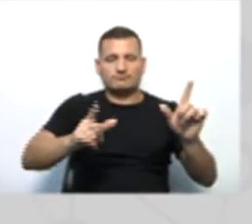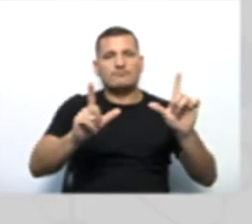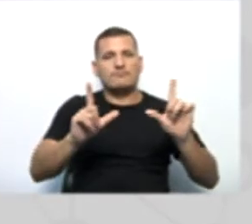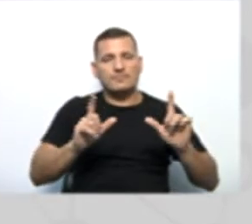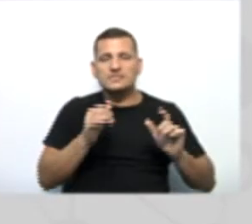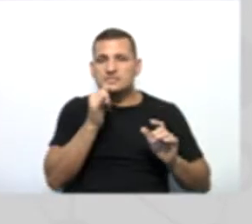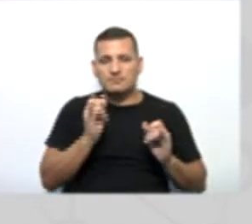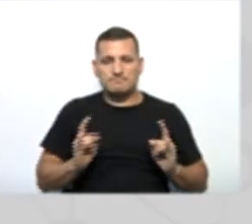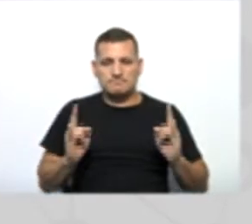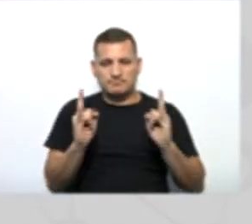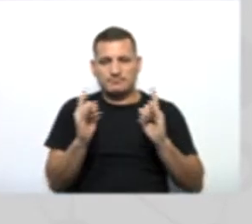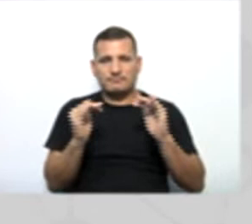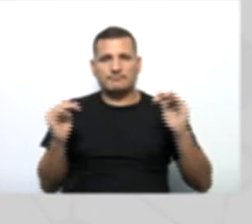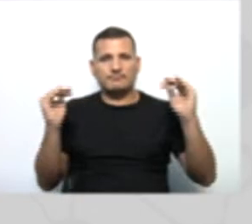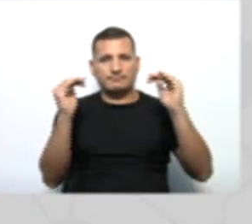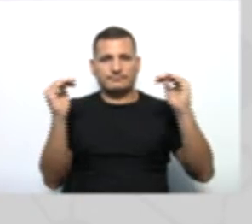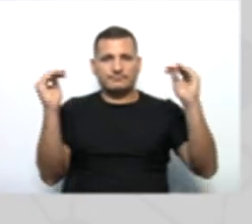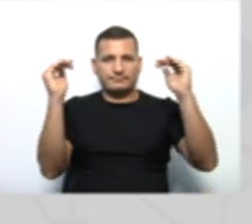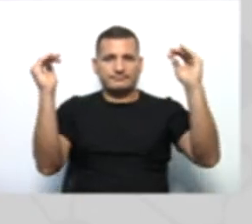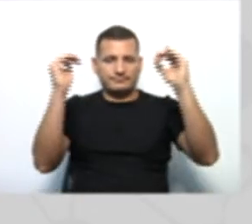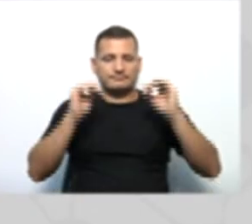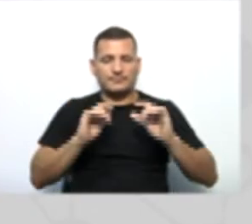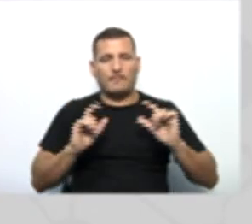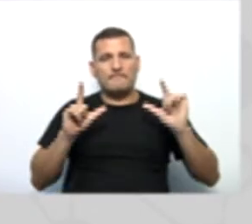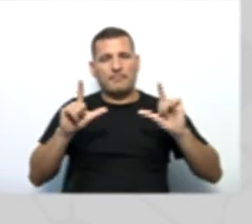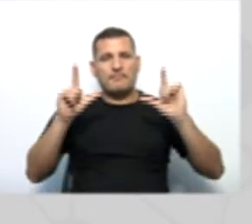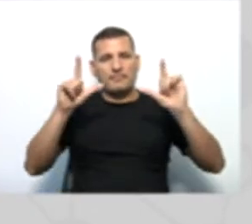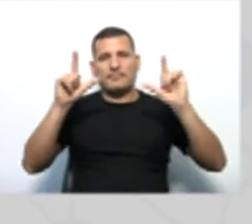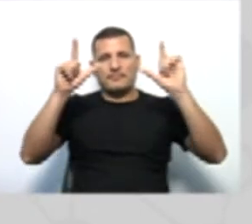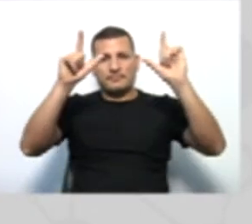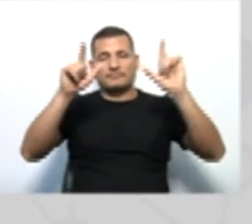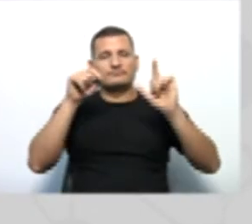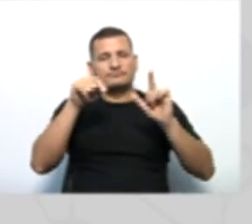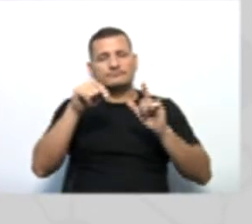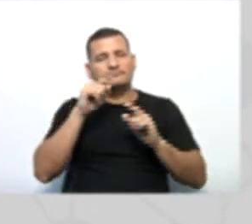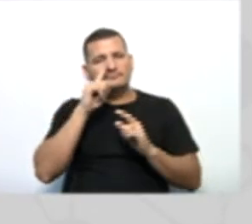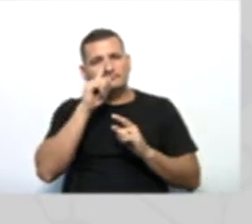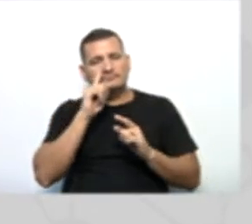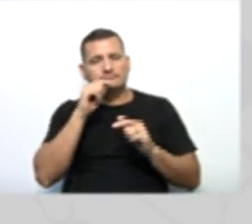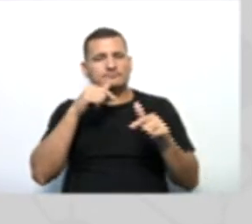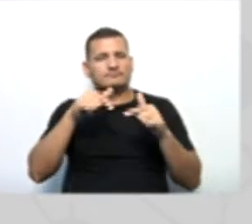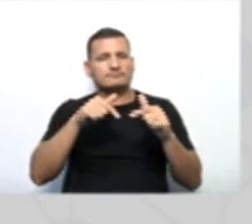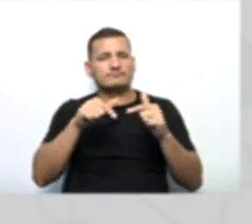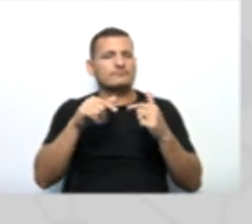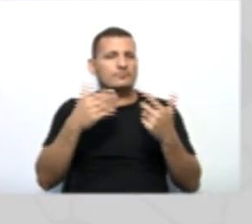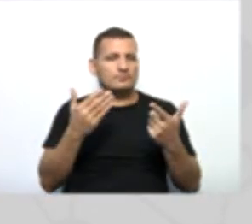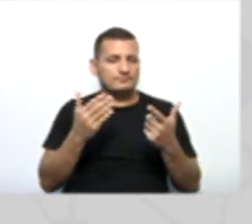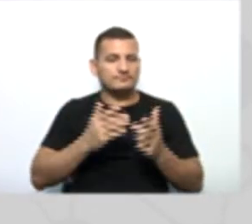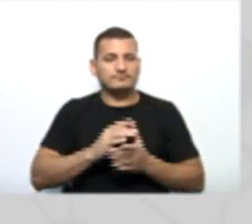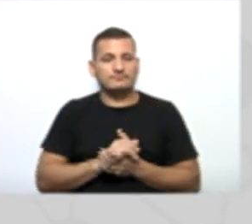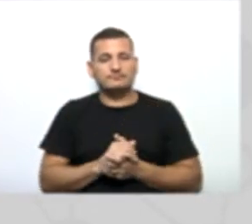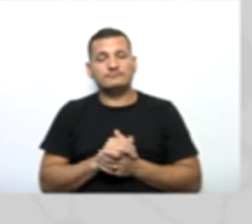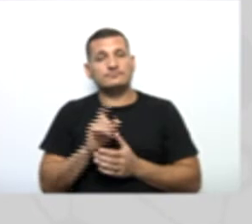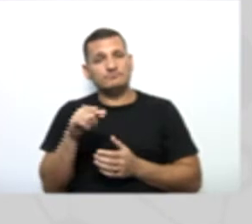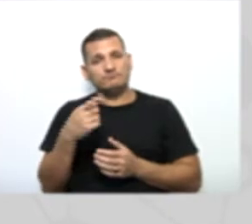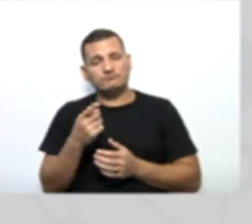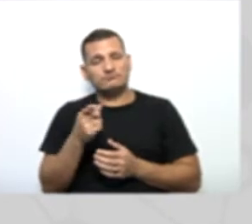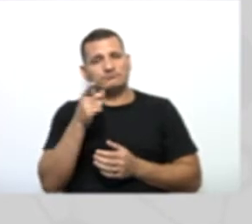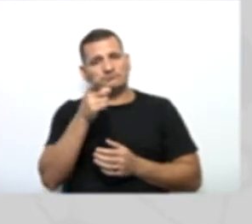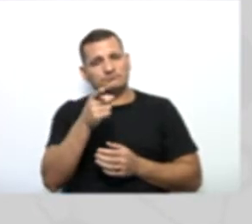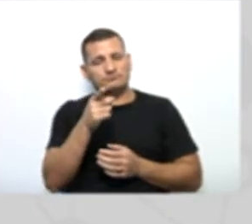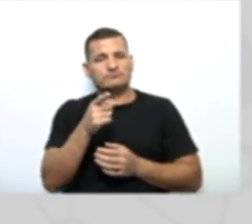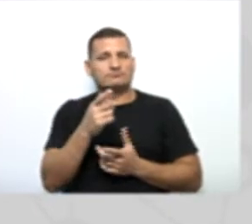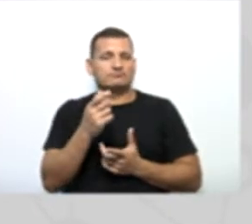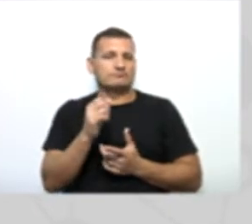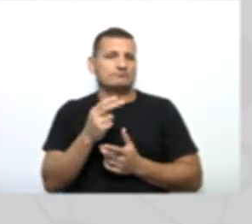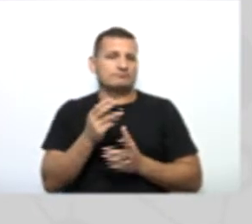divisão facilitará a identificação dos riscos de acidentes de trabalho. Em seguida, o grupo você deverá